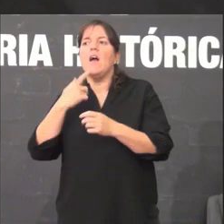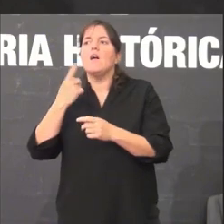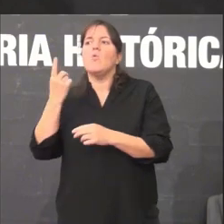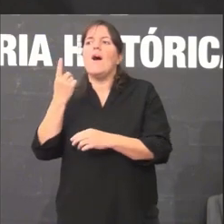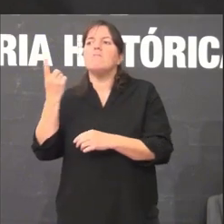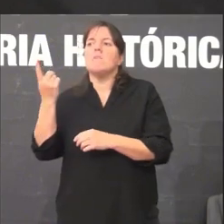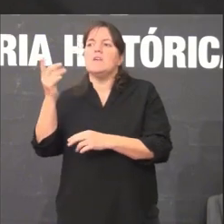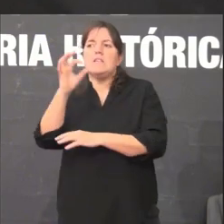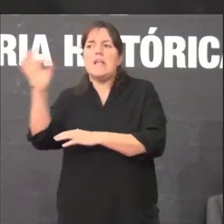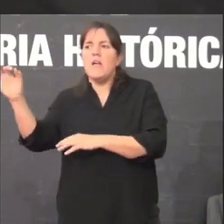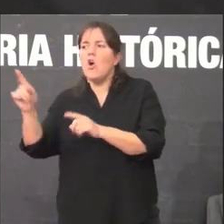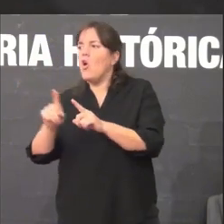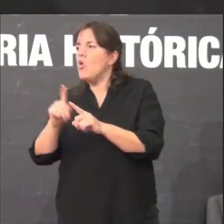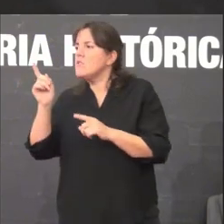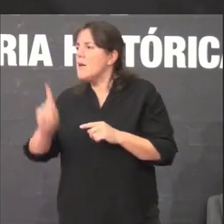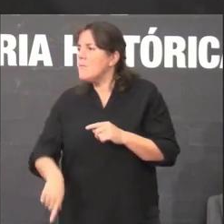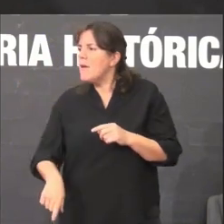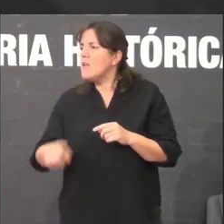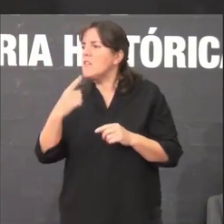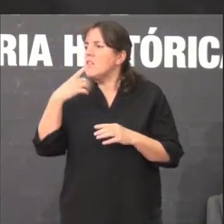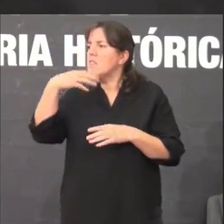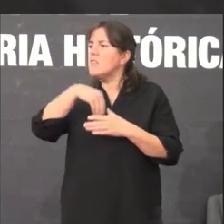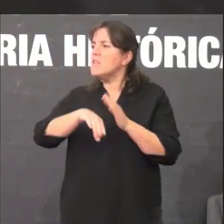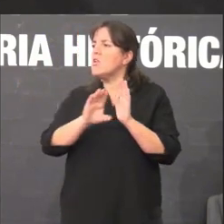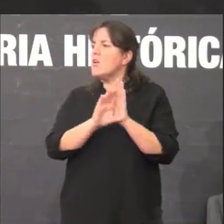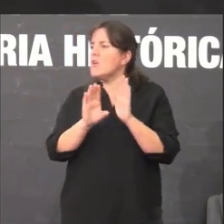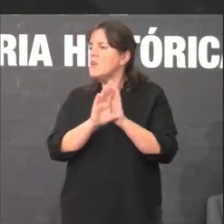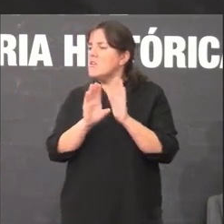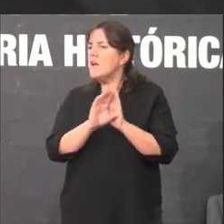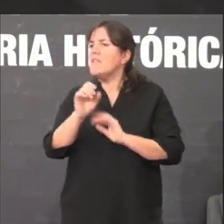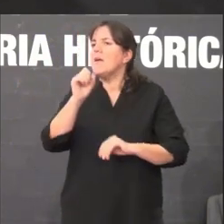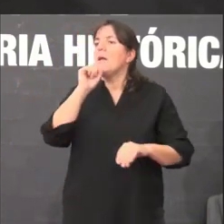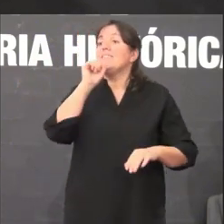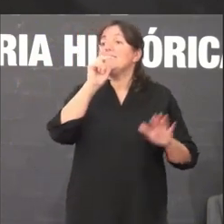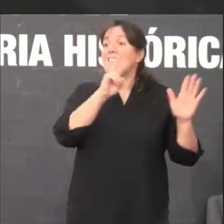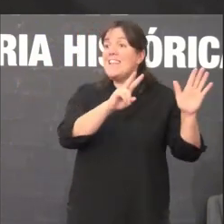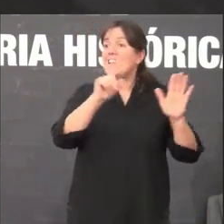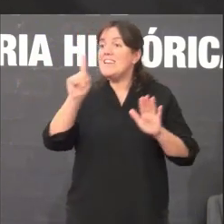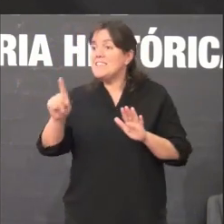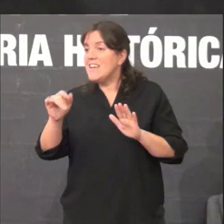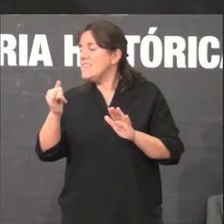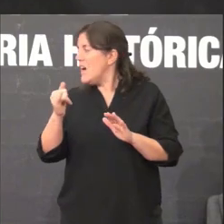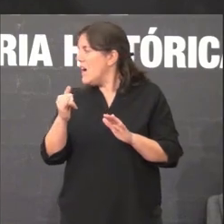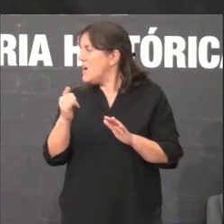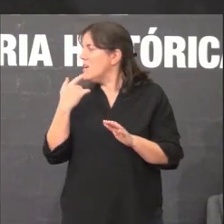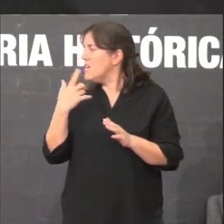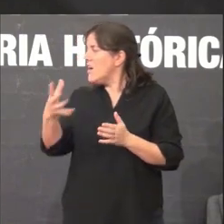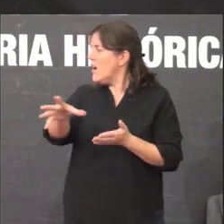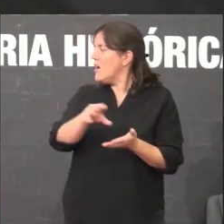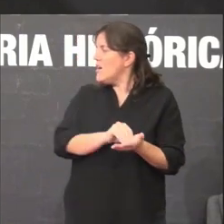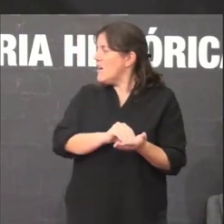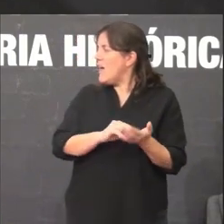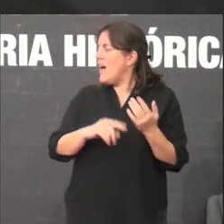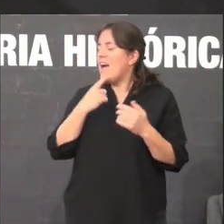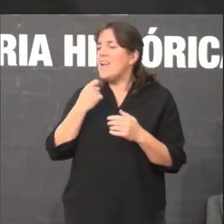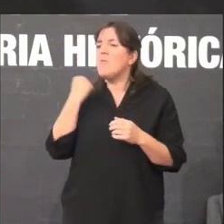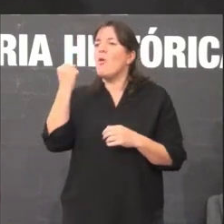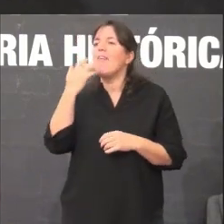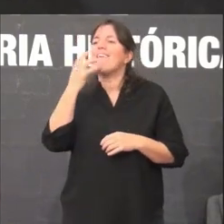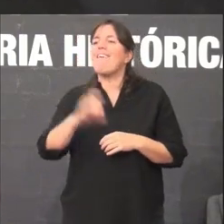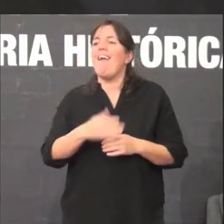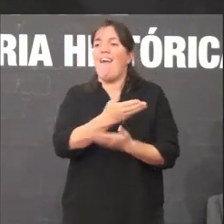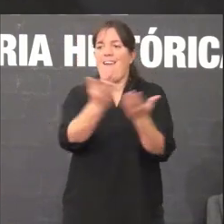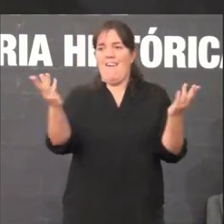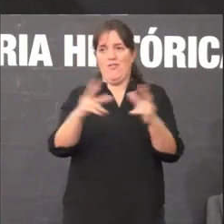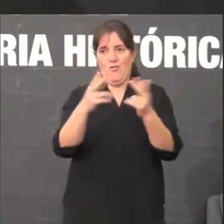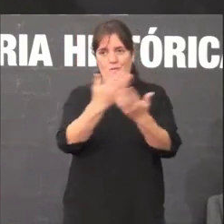do poder popular, porque na Constituição de 1976 vinha a referência ao poder popular. Hoje em